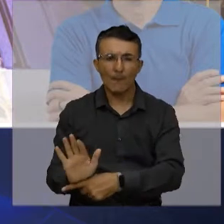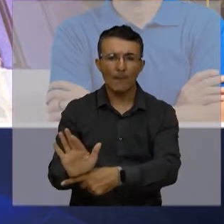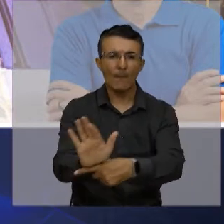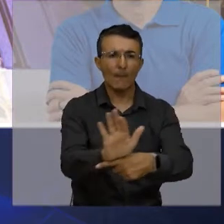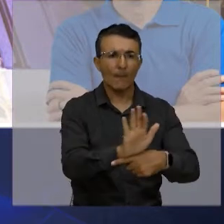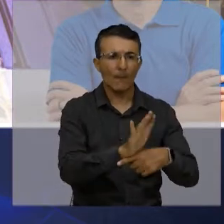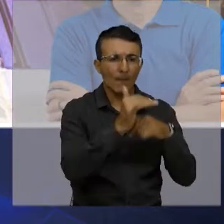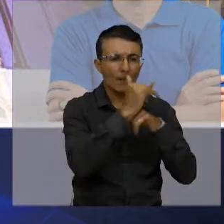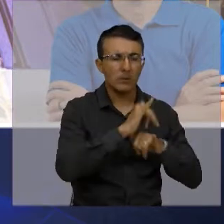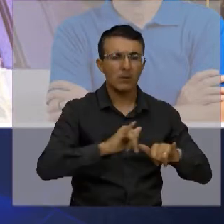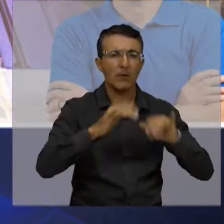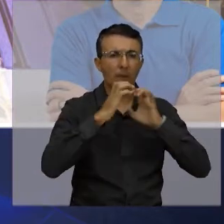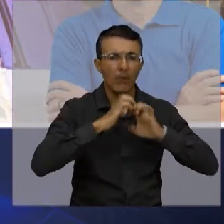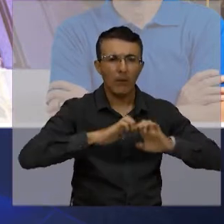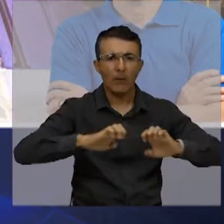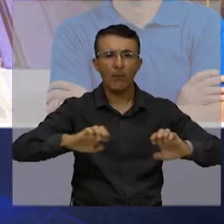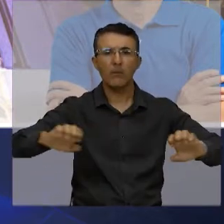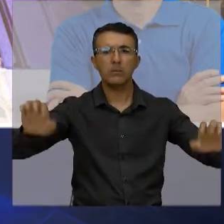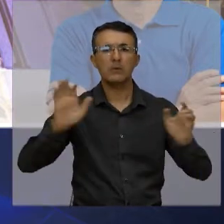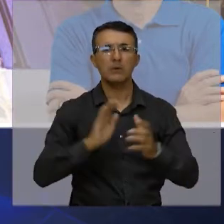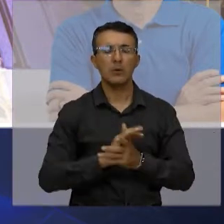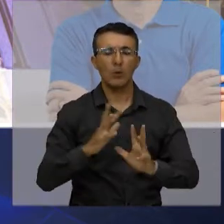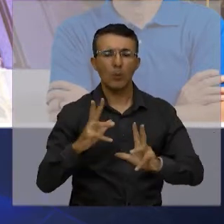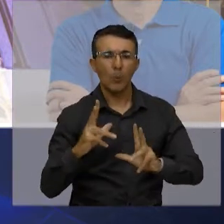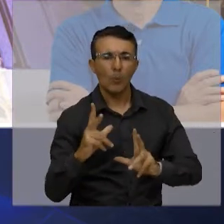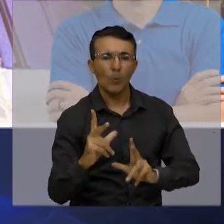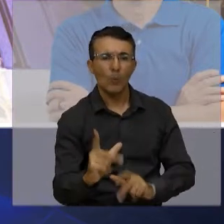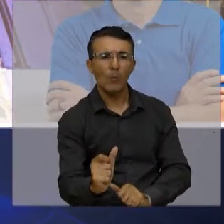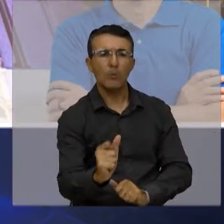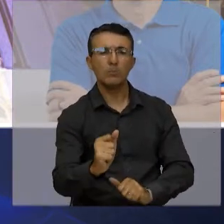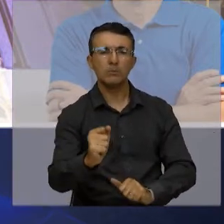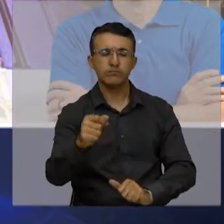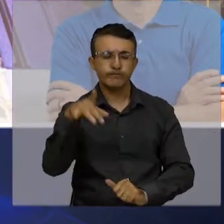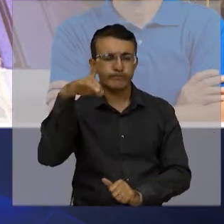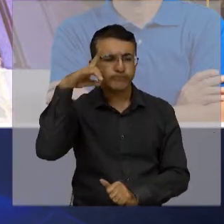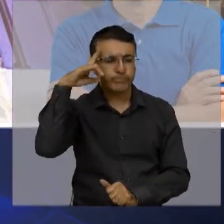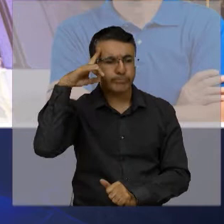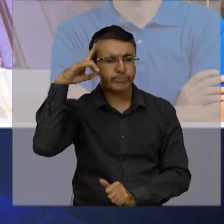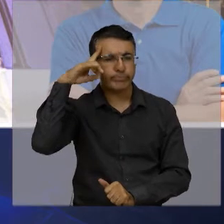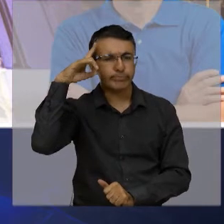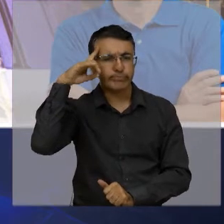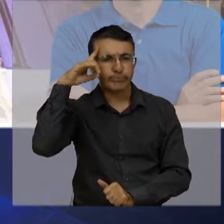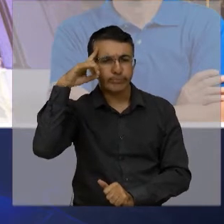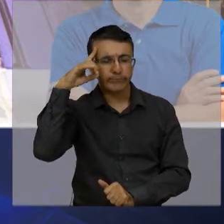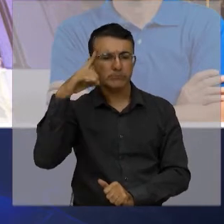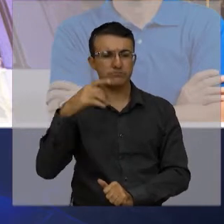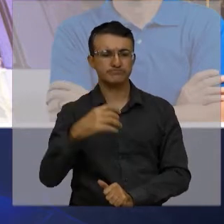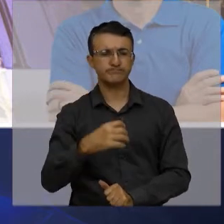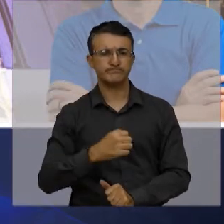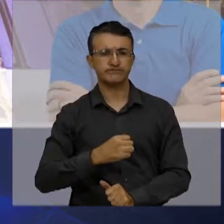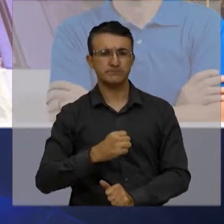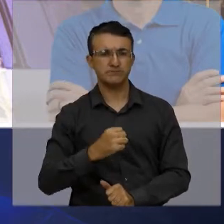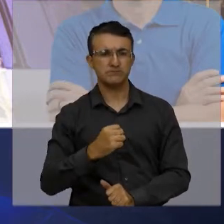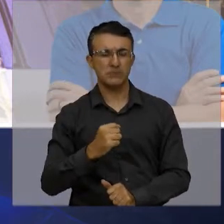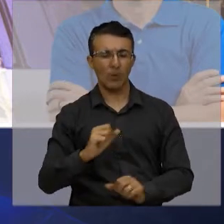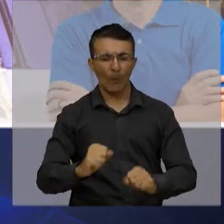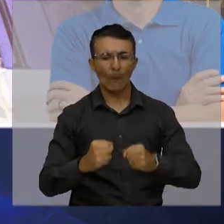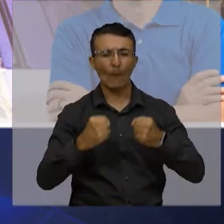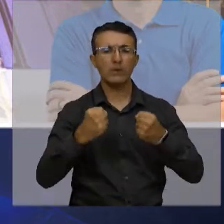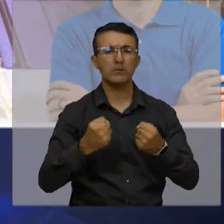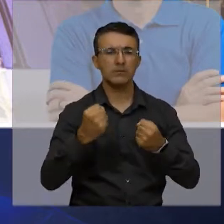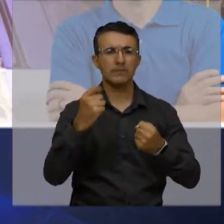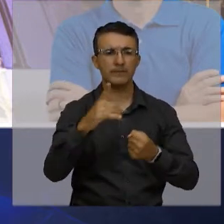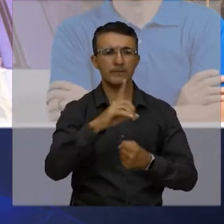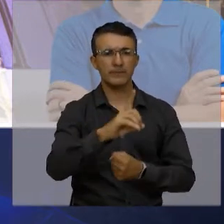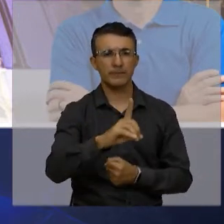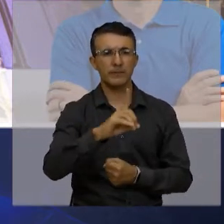Então, para todos que fazem do dia a dia essa diocese pujante, que é a Diocese de São José dos Campos, é